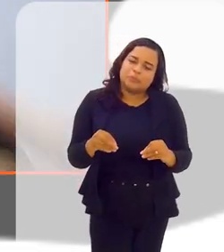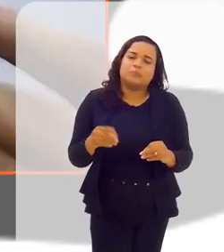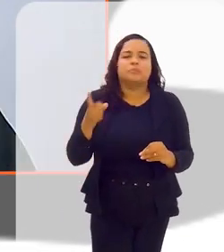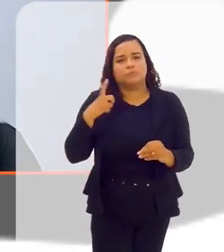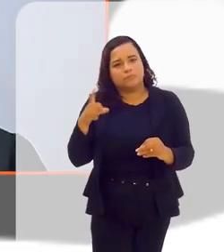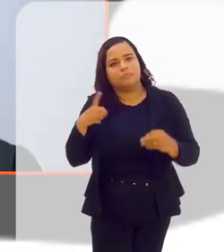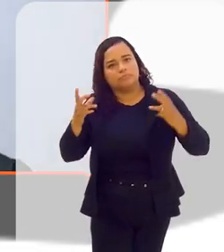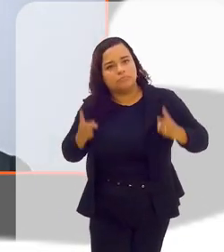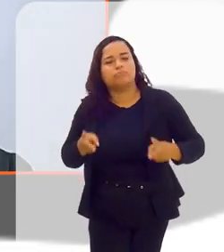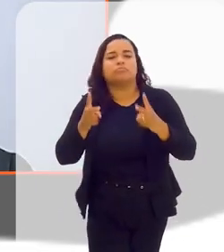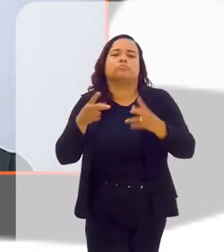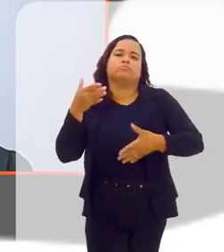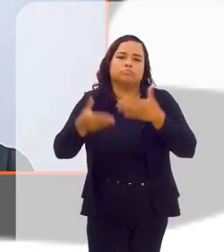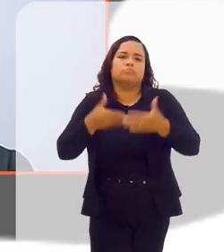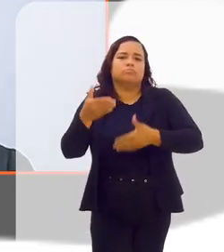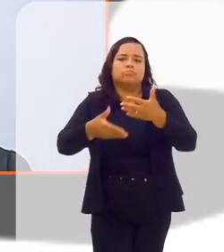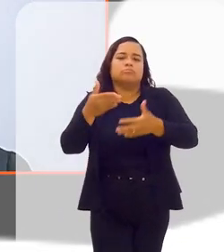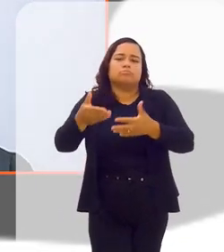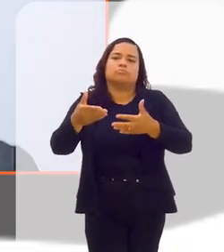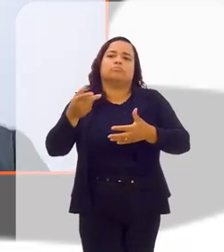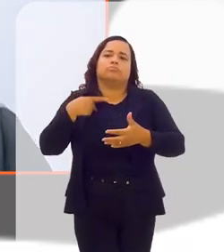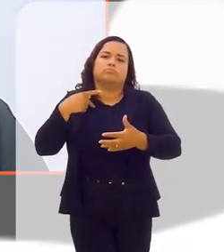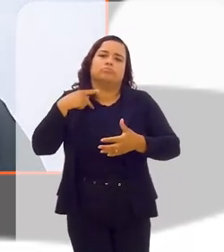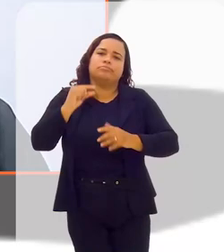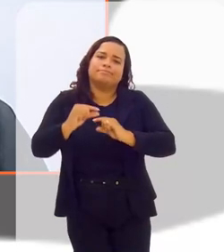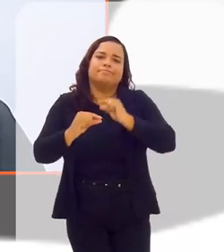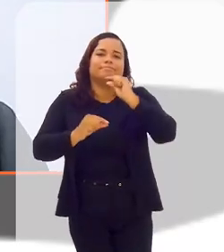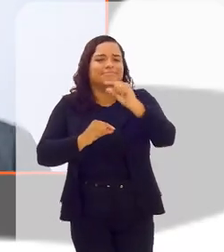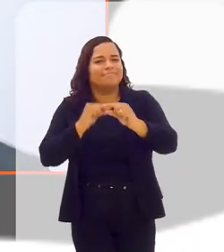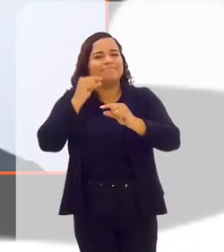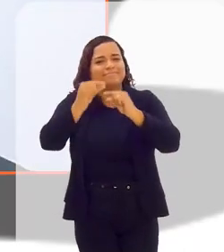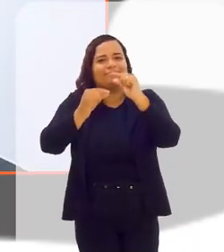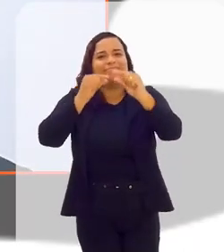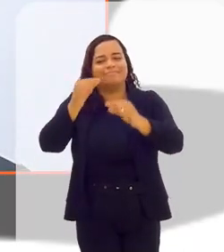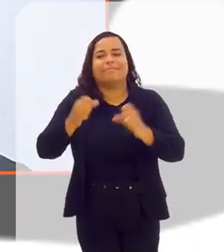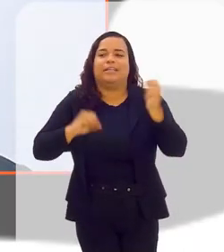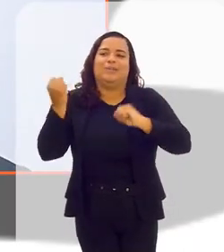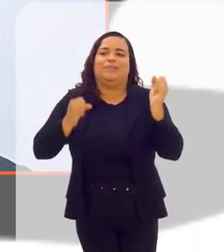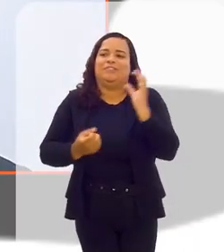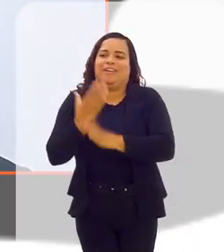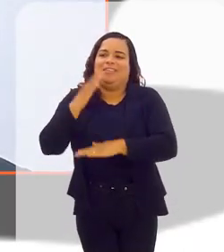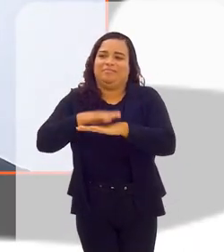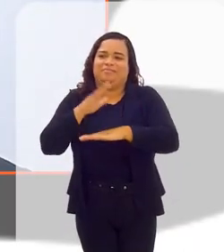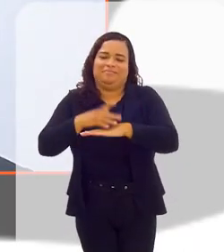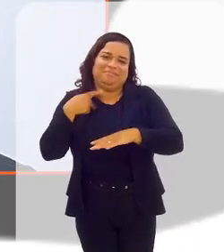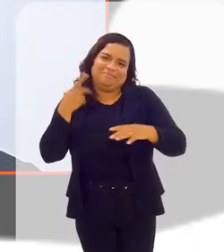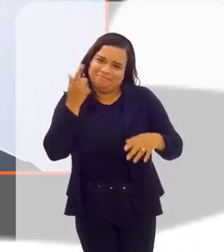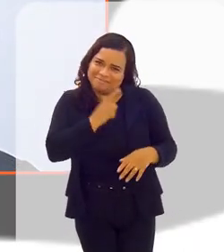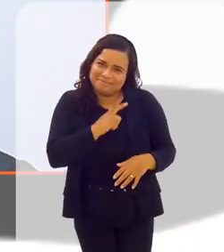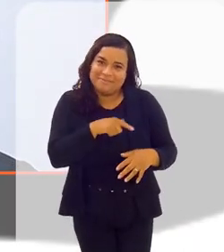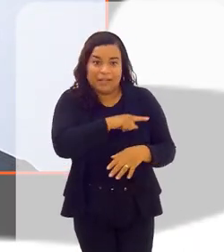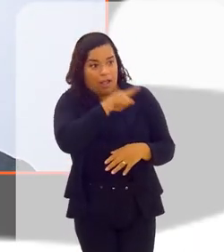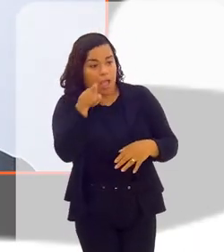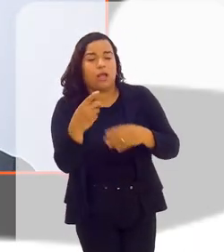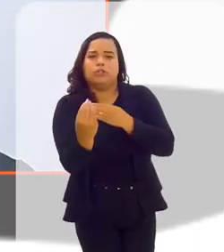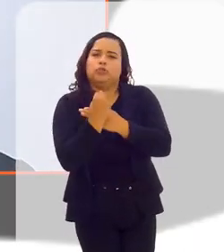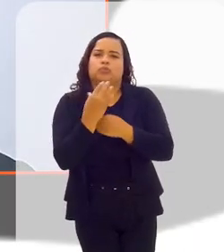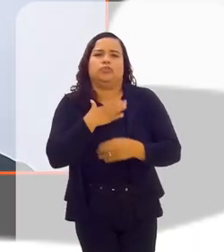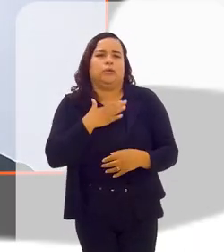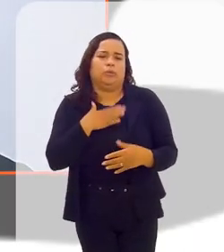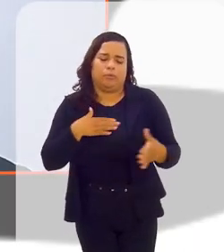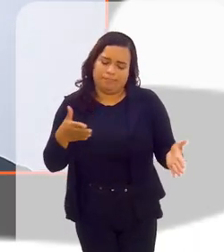originaram chegar na caminhada, na minha escada, degrau por degrau, e ter a própria indústria. Então, foram elas